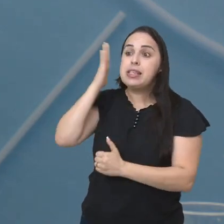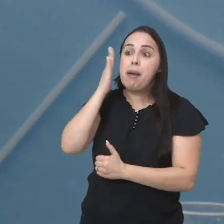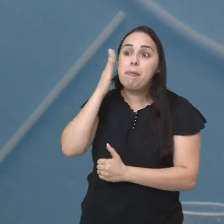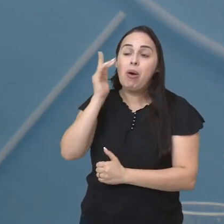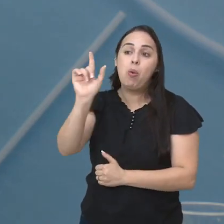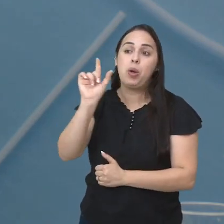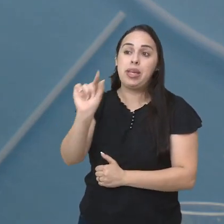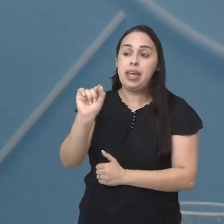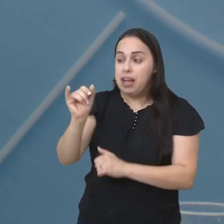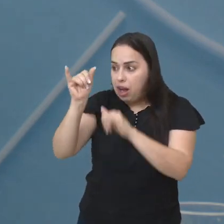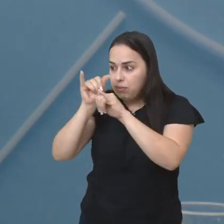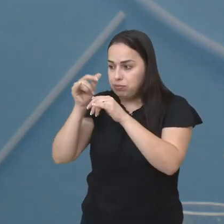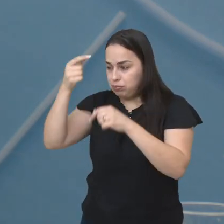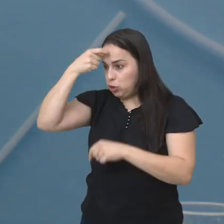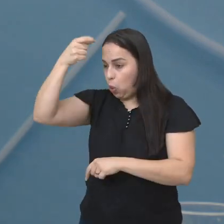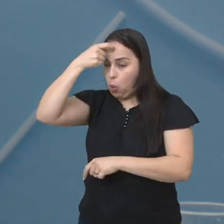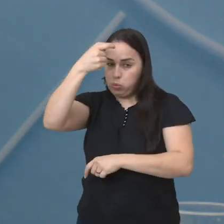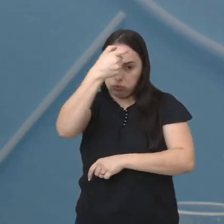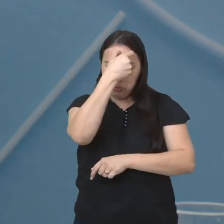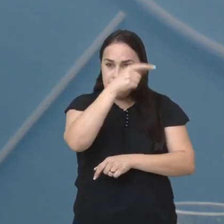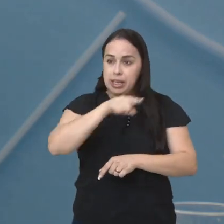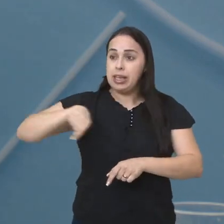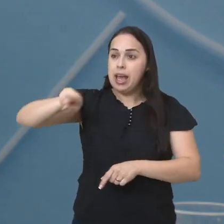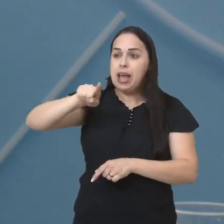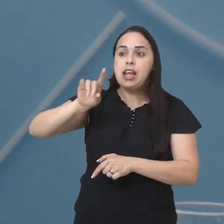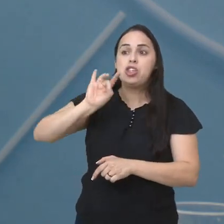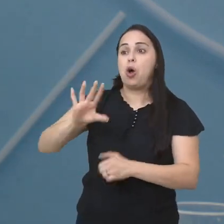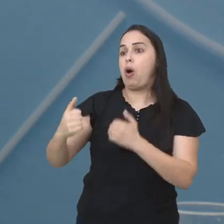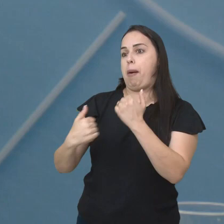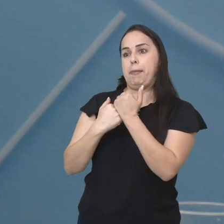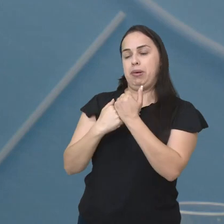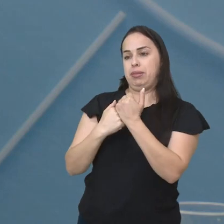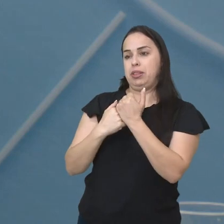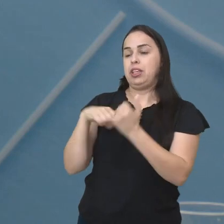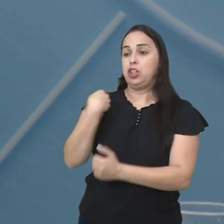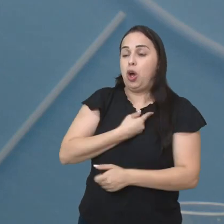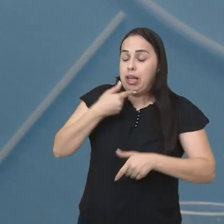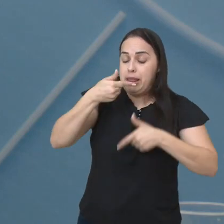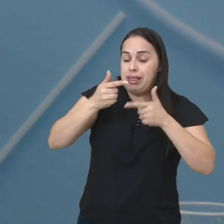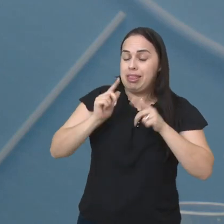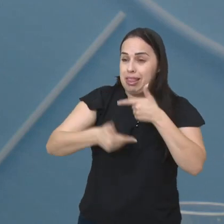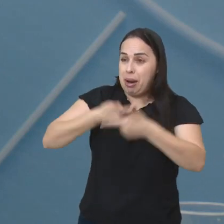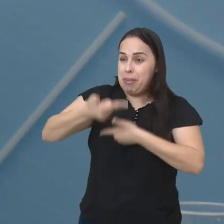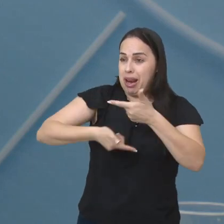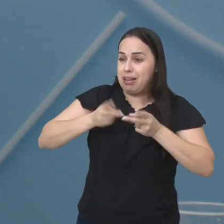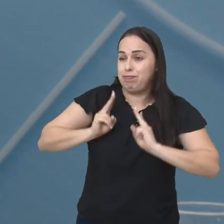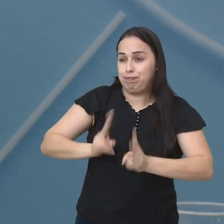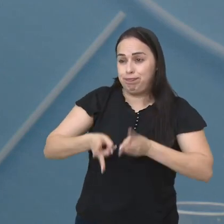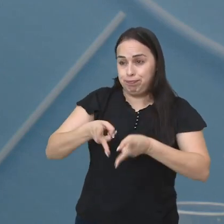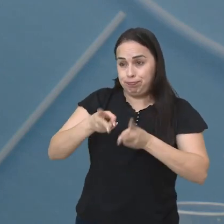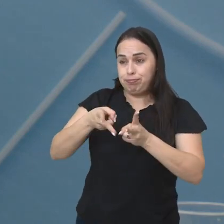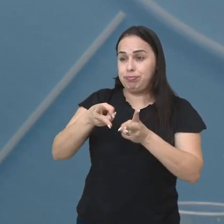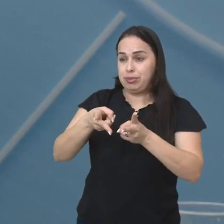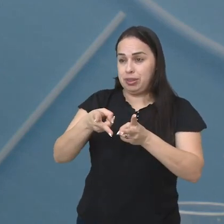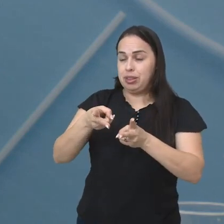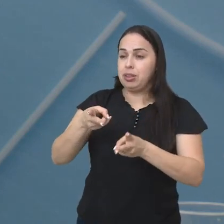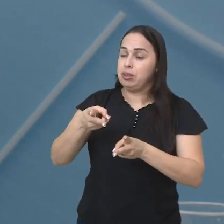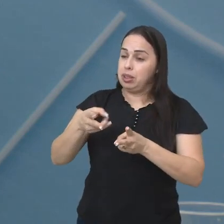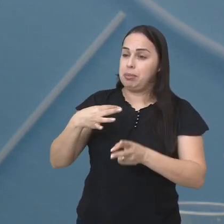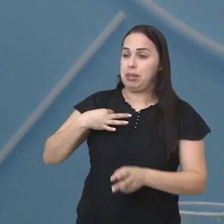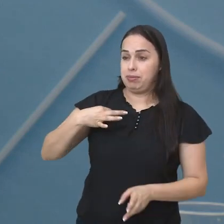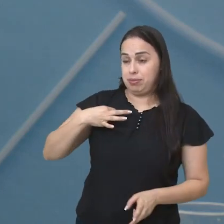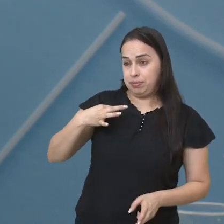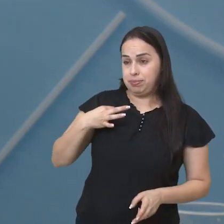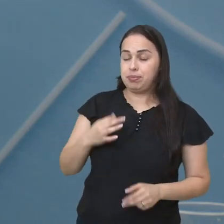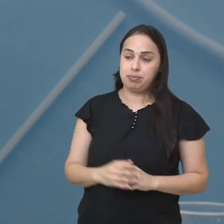está fortalecendo para que possamos dar continuidade nesse trabalho voluntário,